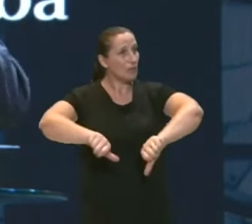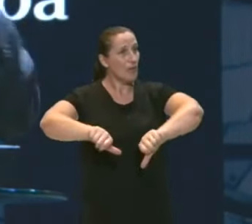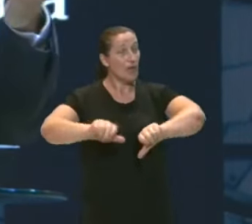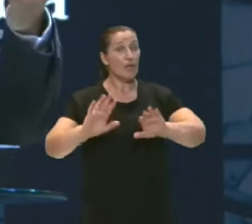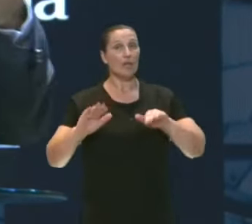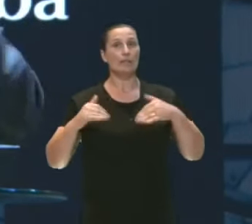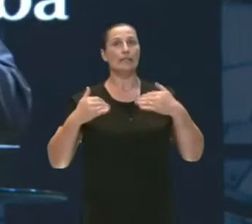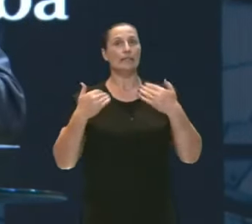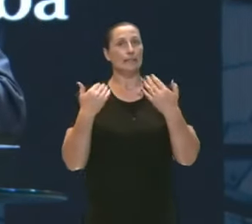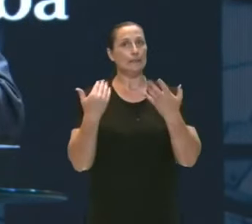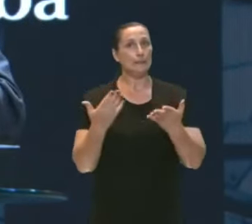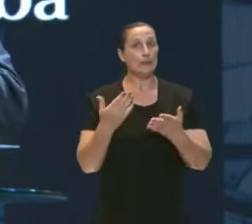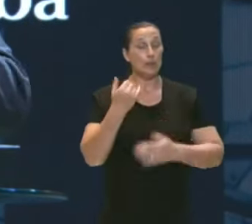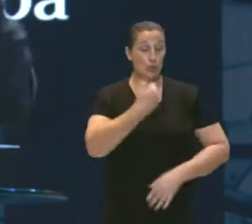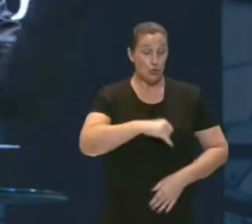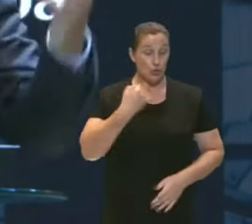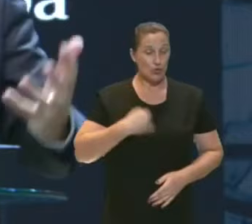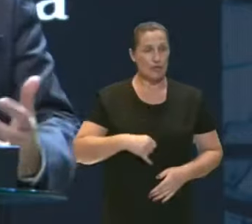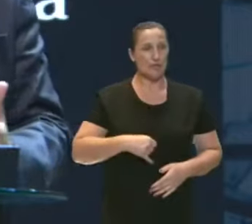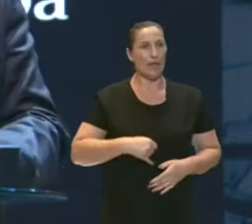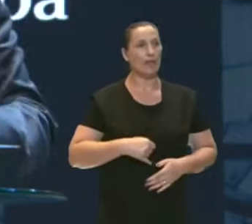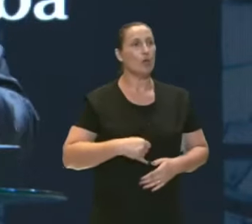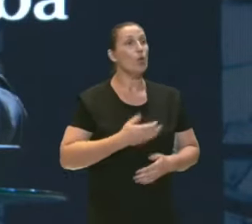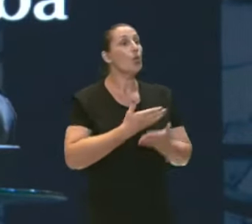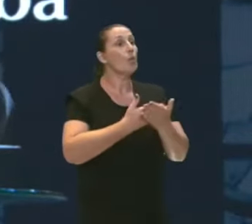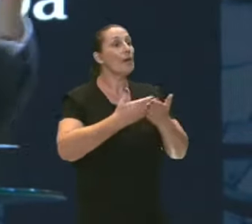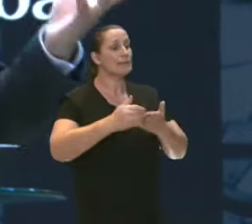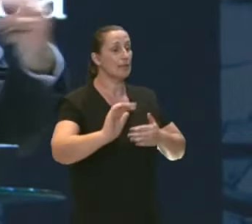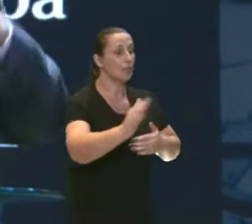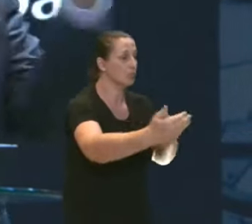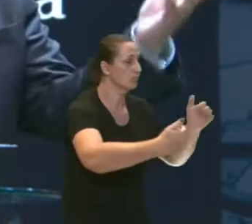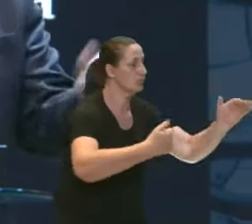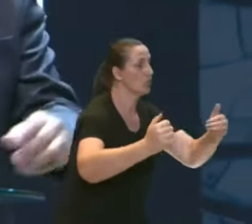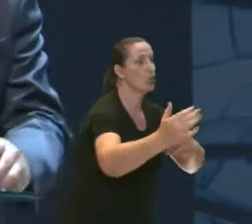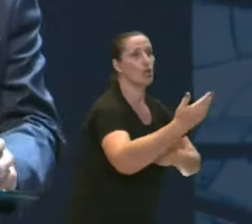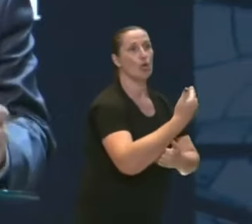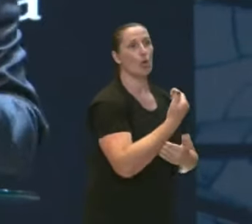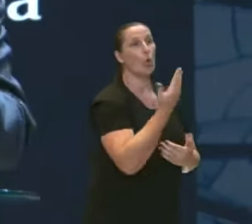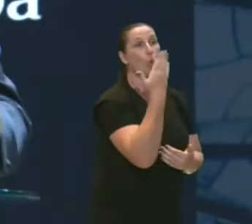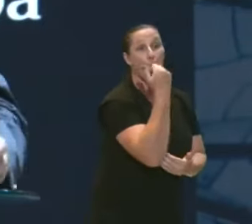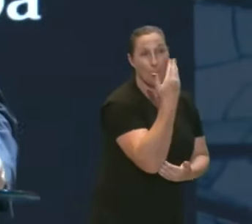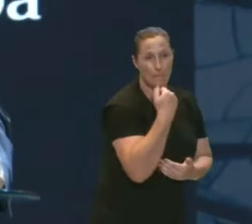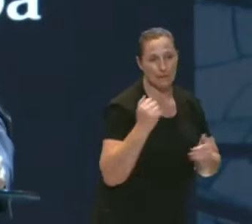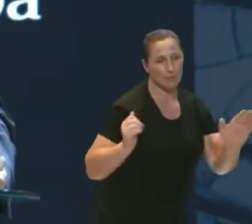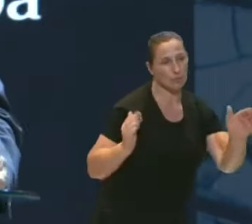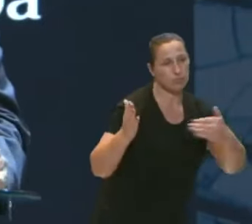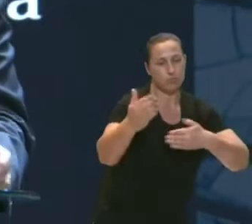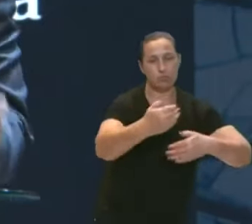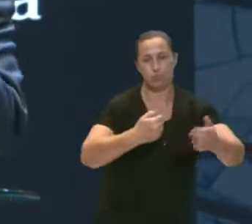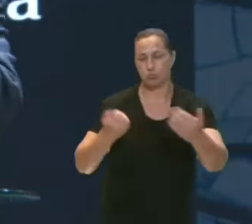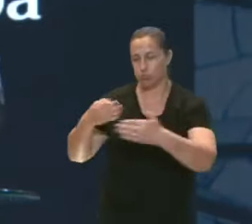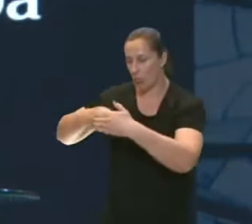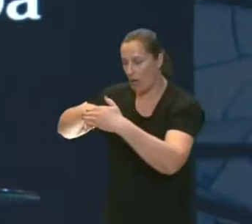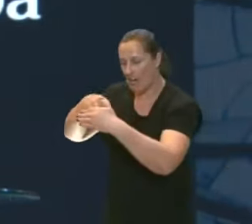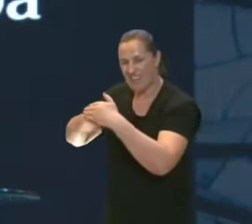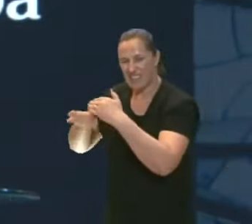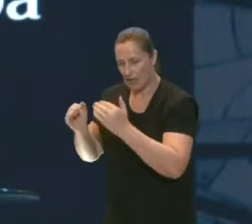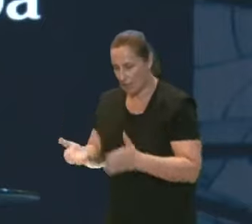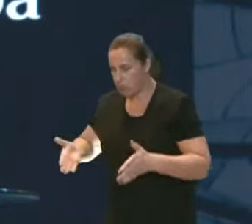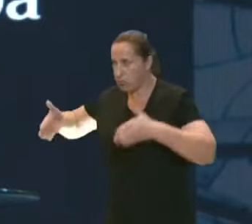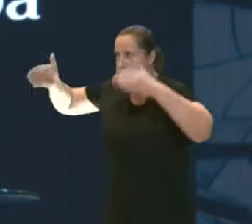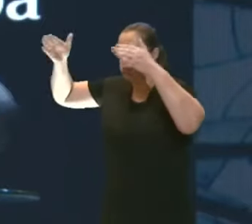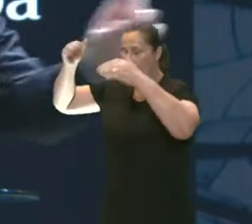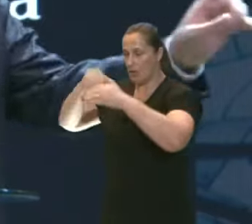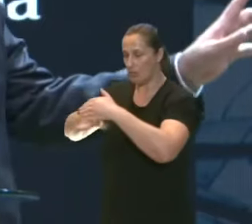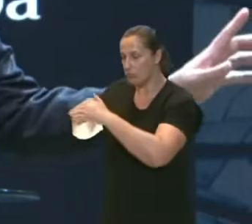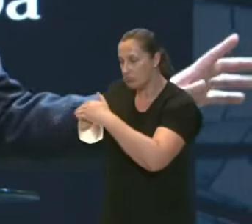reúne nos celeiros do Egito tudo que é comida que se possa, grãos, etc., que possam ser guardados. Nos 7 anos de